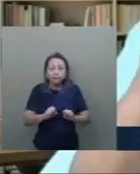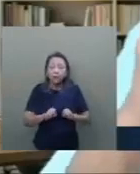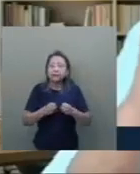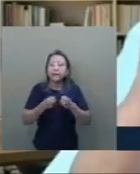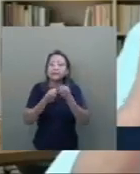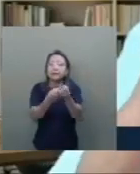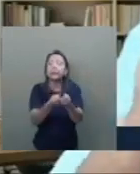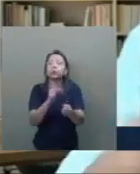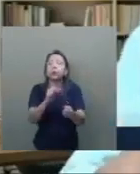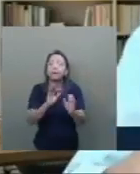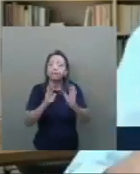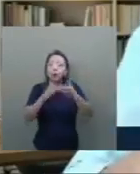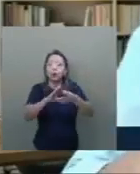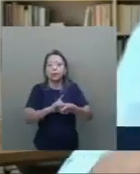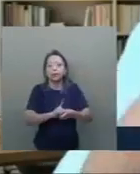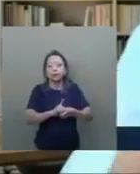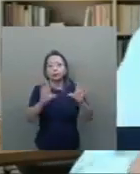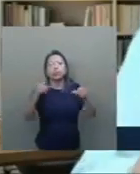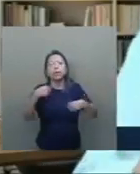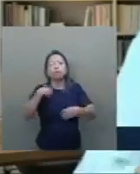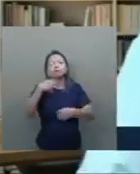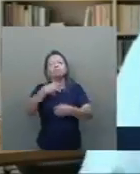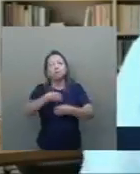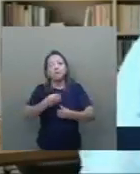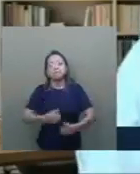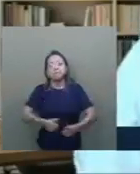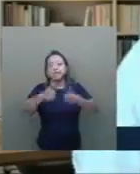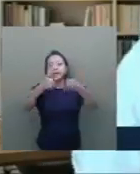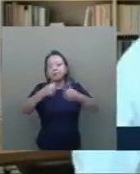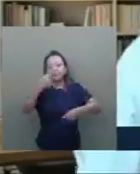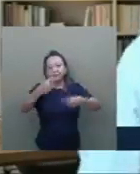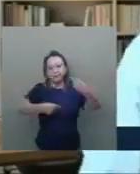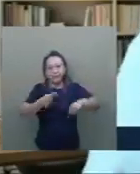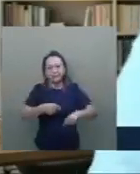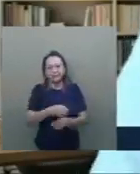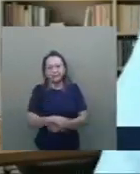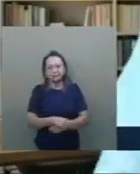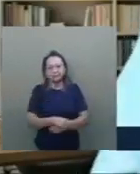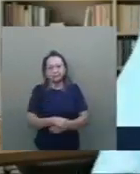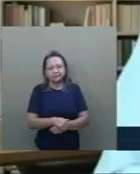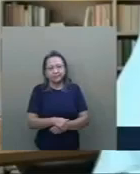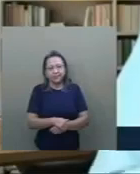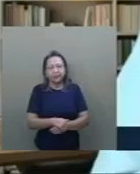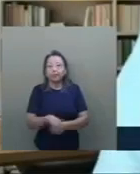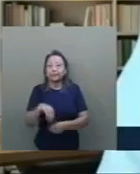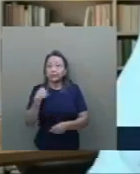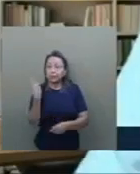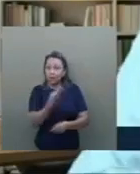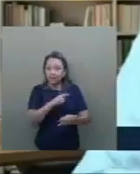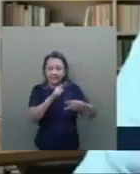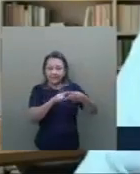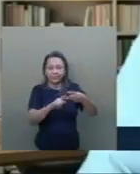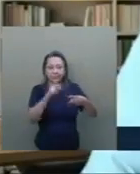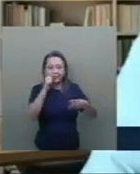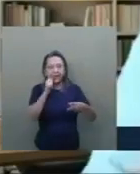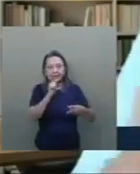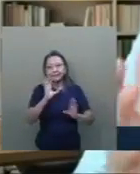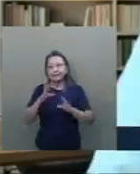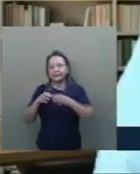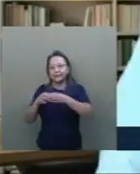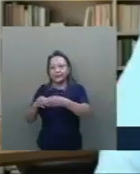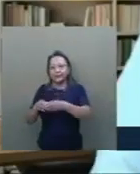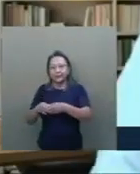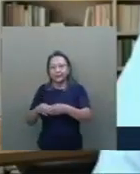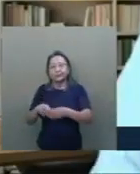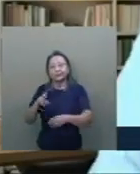da democracia, eu me senti muito bem contemplado com a nossa dupla de mulheres entre os 5